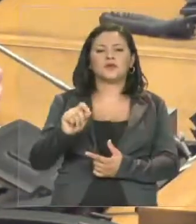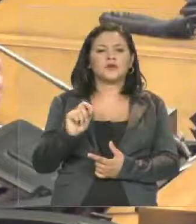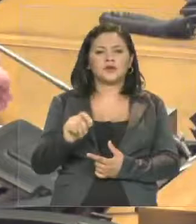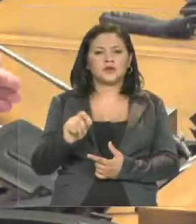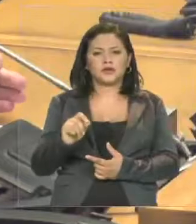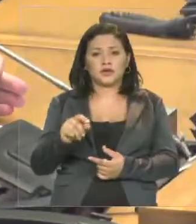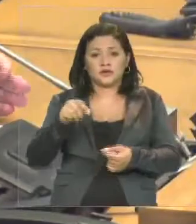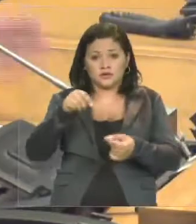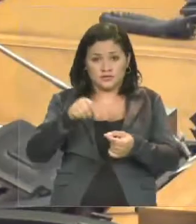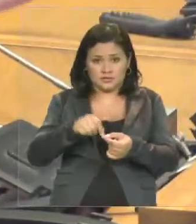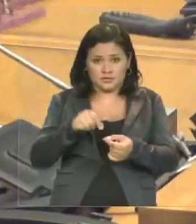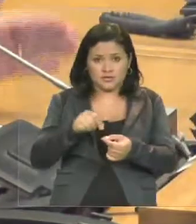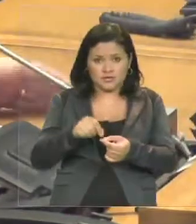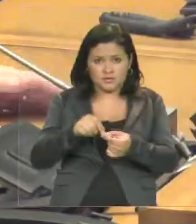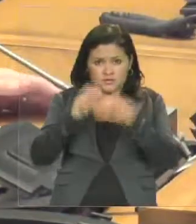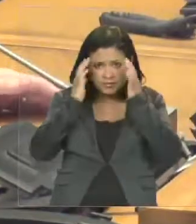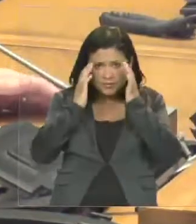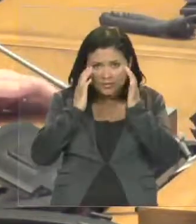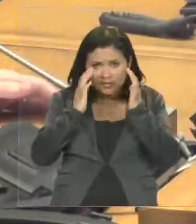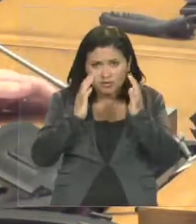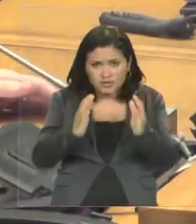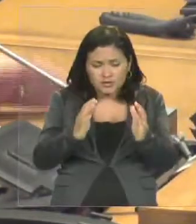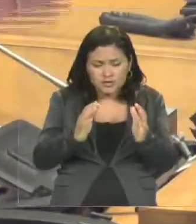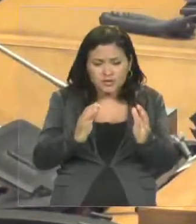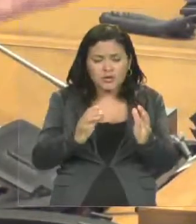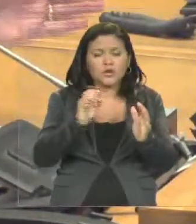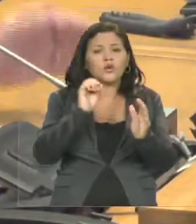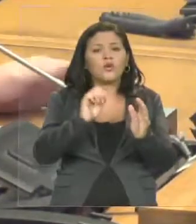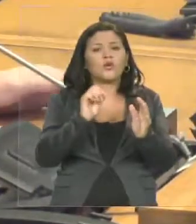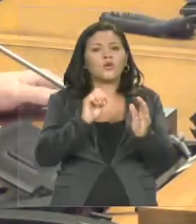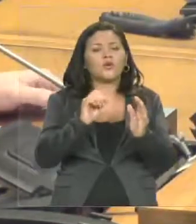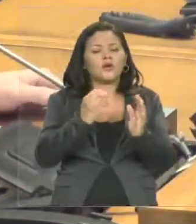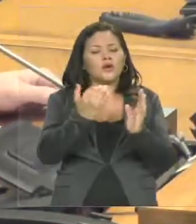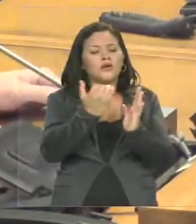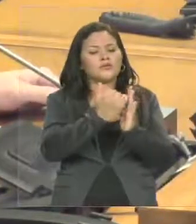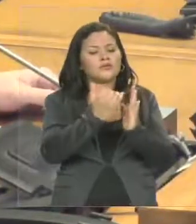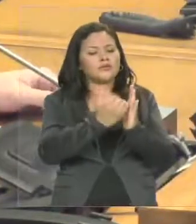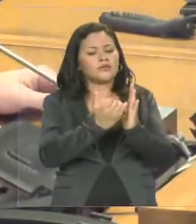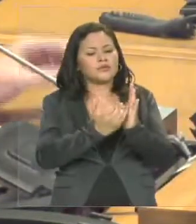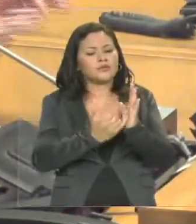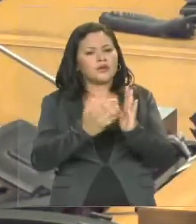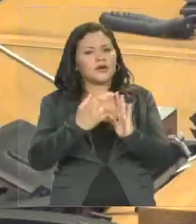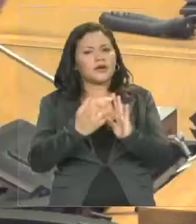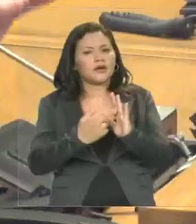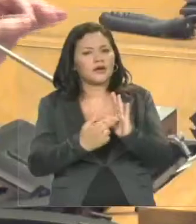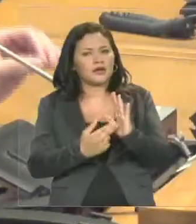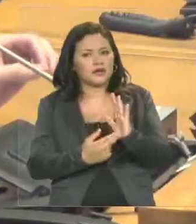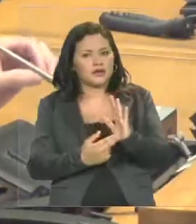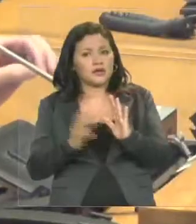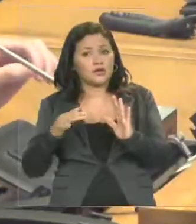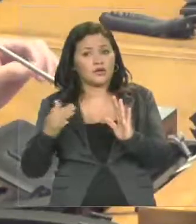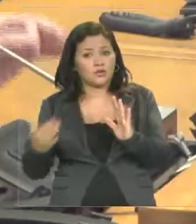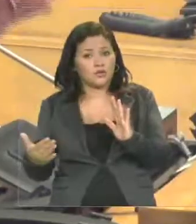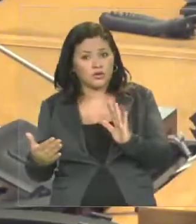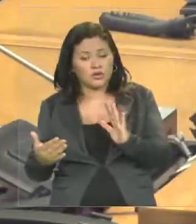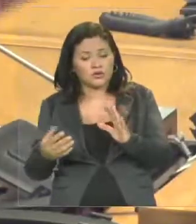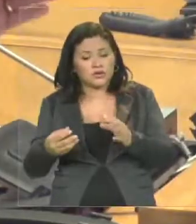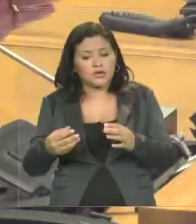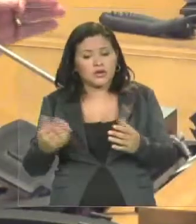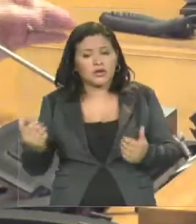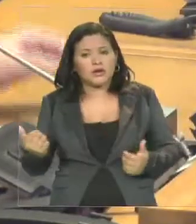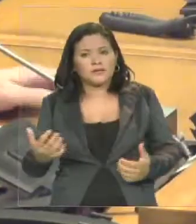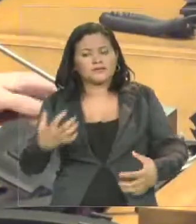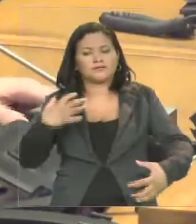uma cartilha que foi preparada quando entregaram o comando do país para ele. Uma cartilha pronta, com interesses